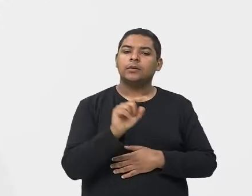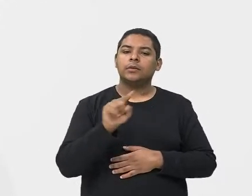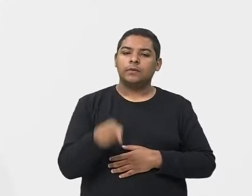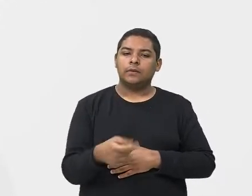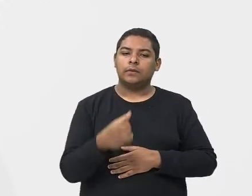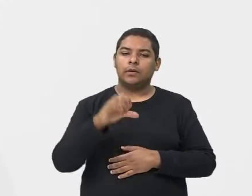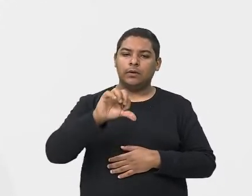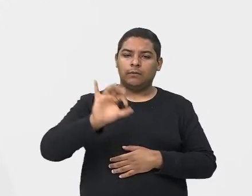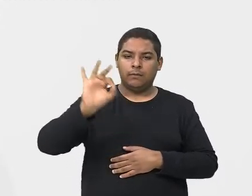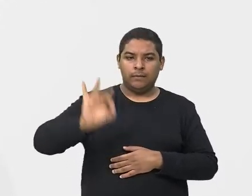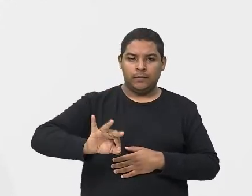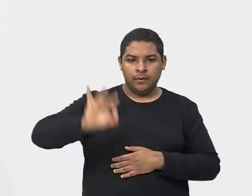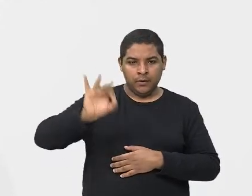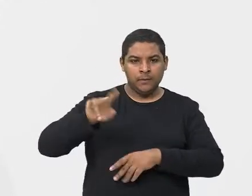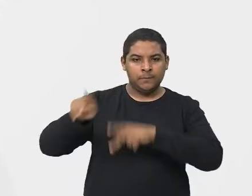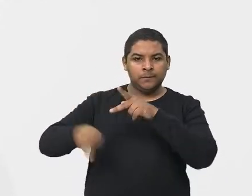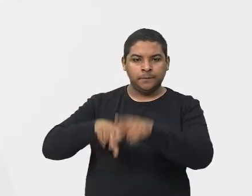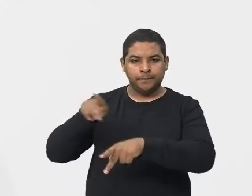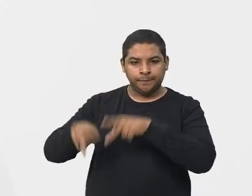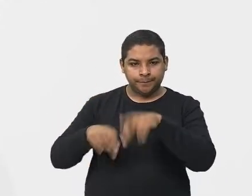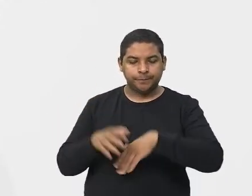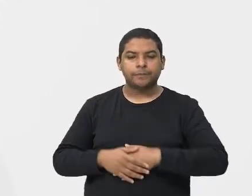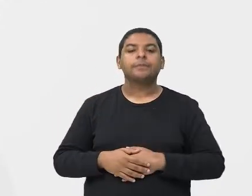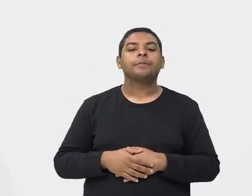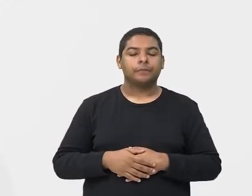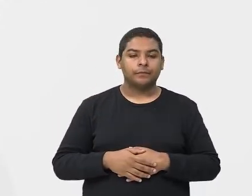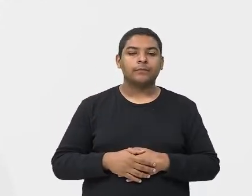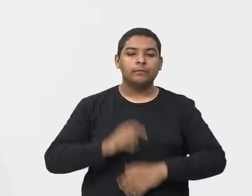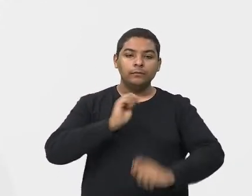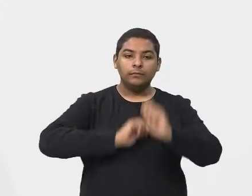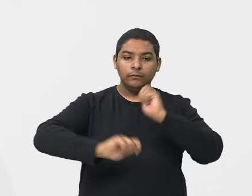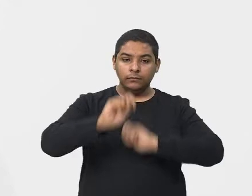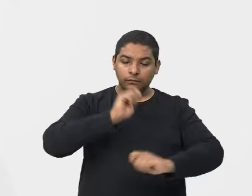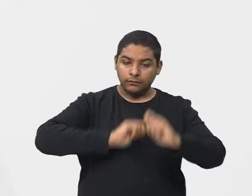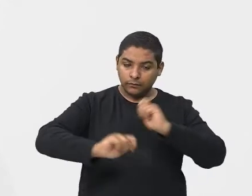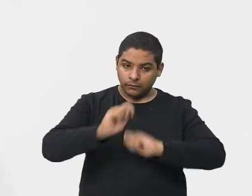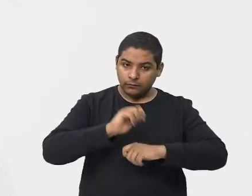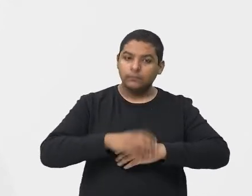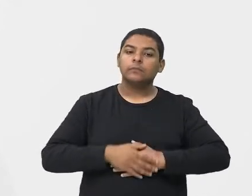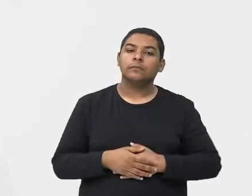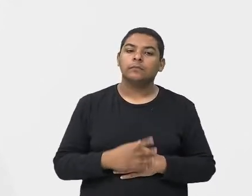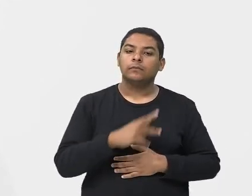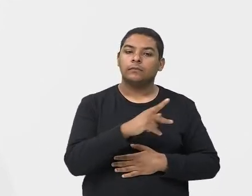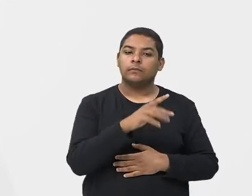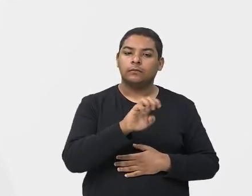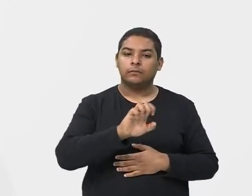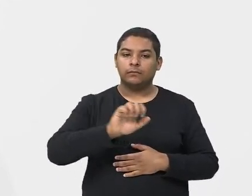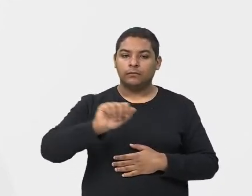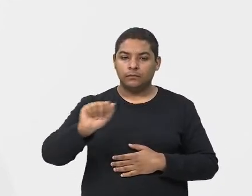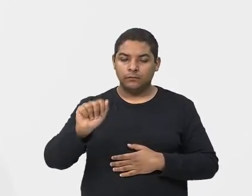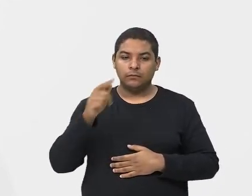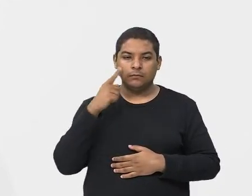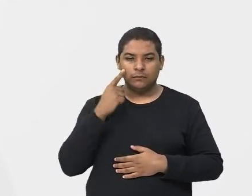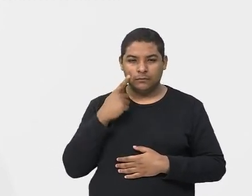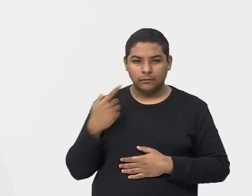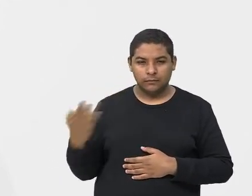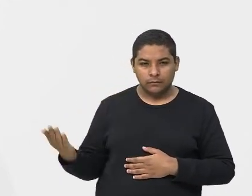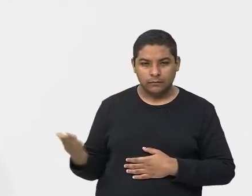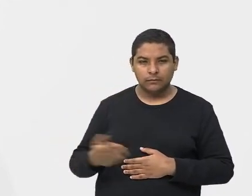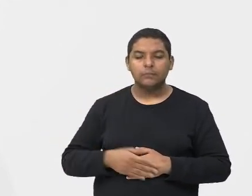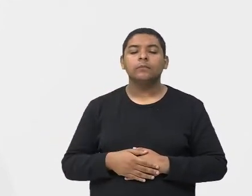3,9% aí da população economicamente ativa, a pé, a população que está em